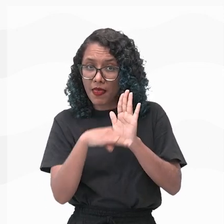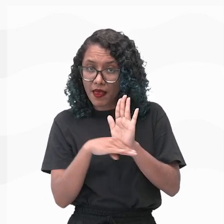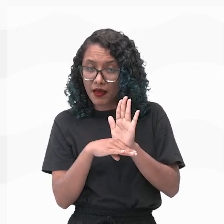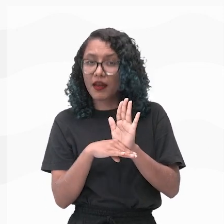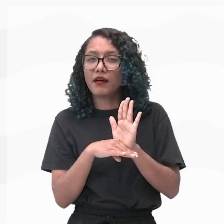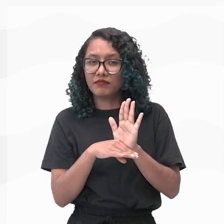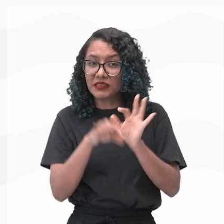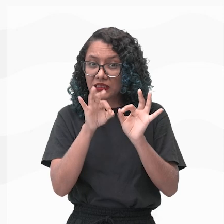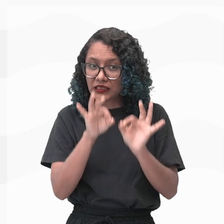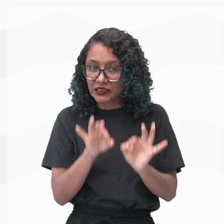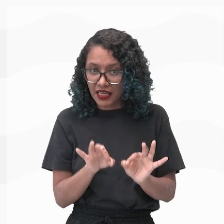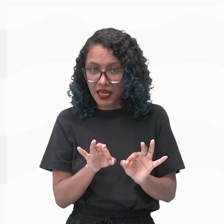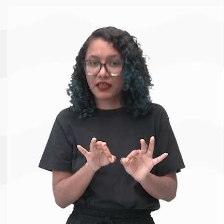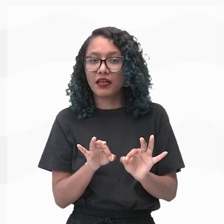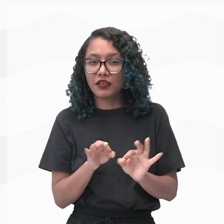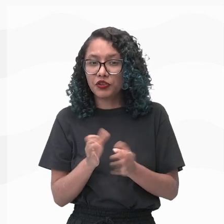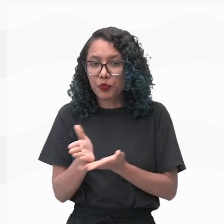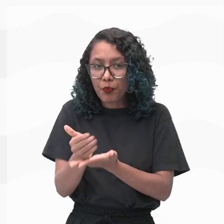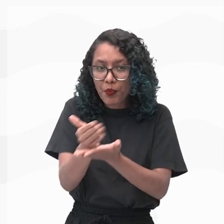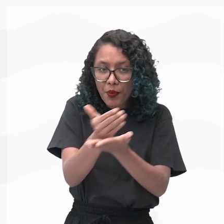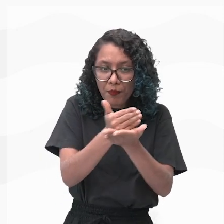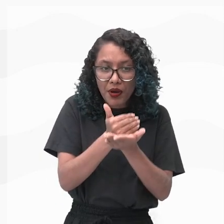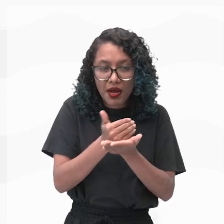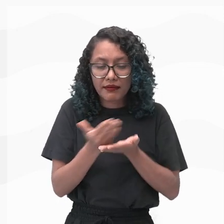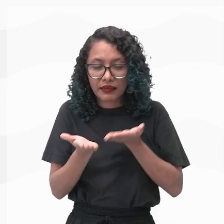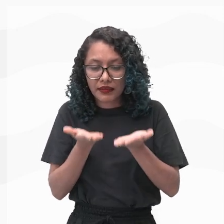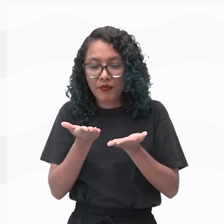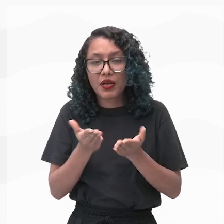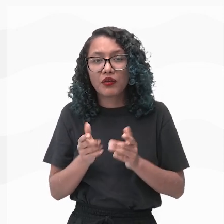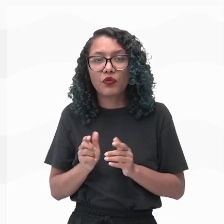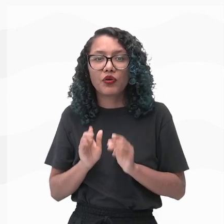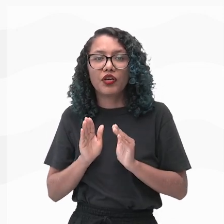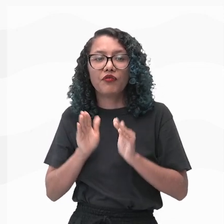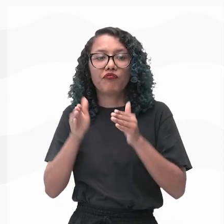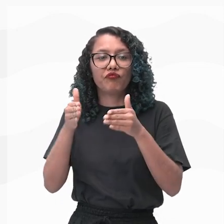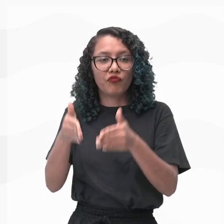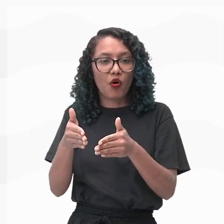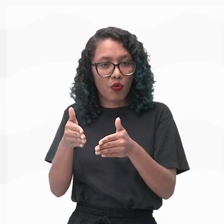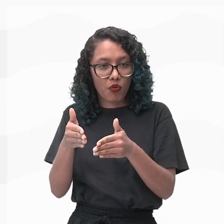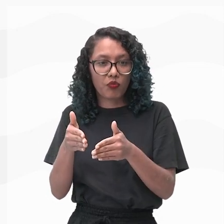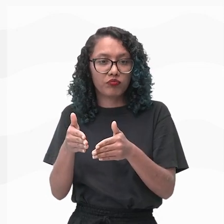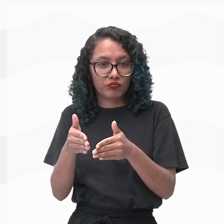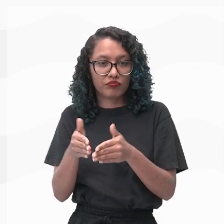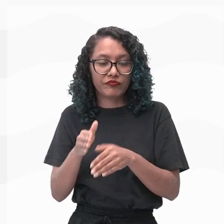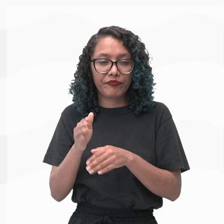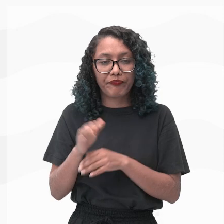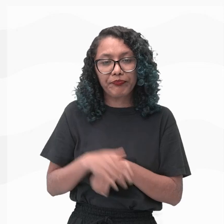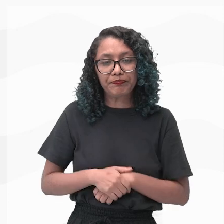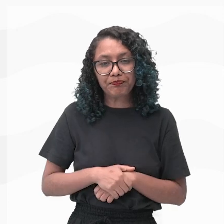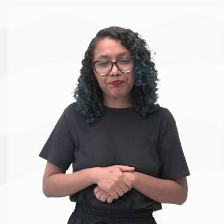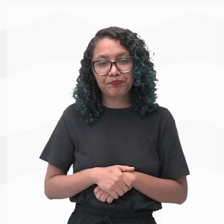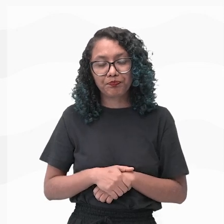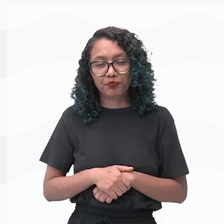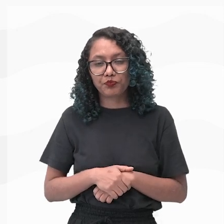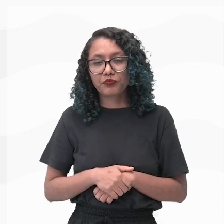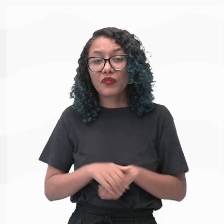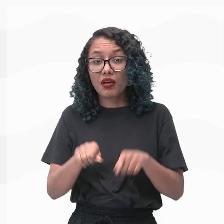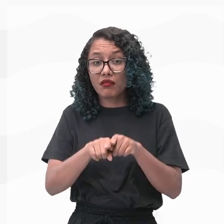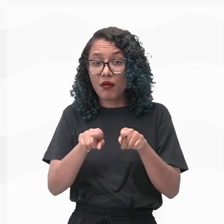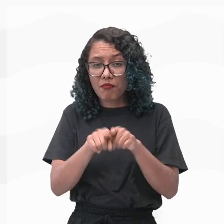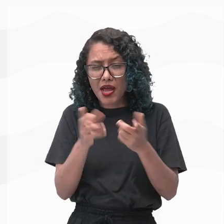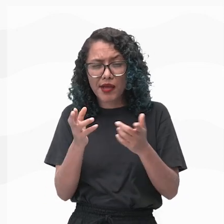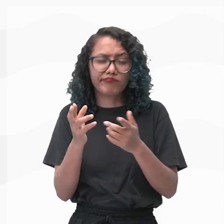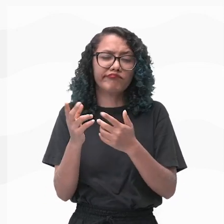coleta, tratamento e destinação final, otimizando recursos e minimizando os